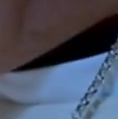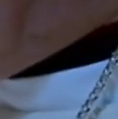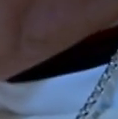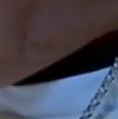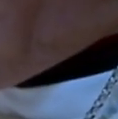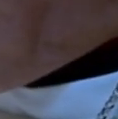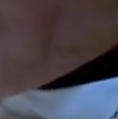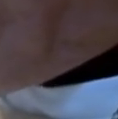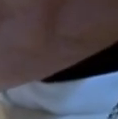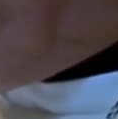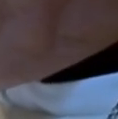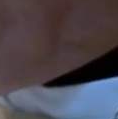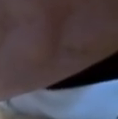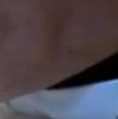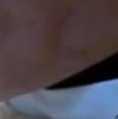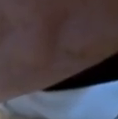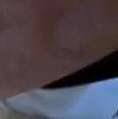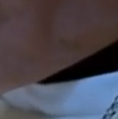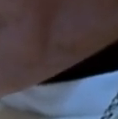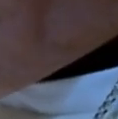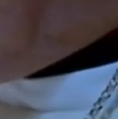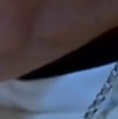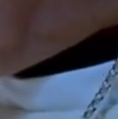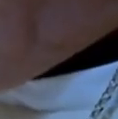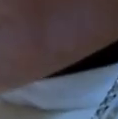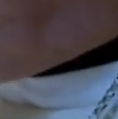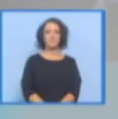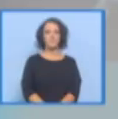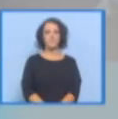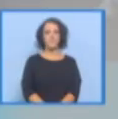Assim fica na história de Portugal.